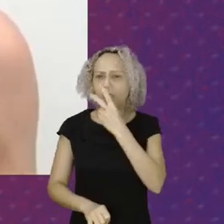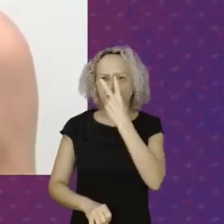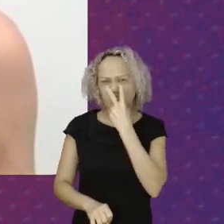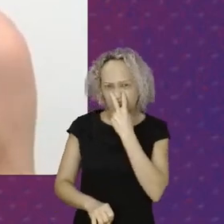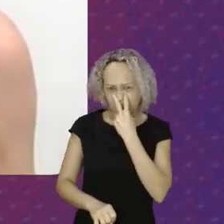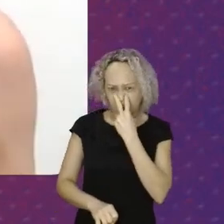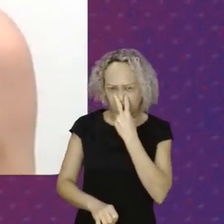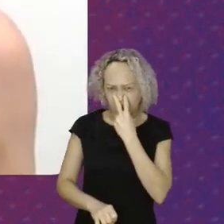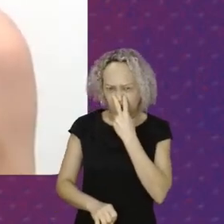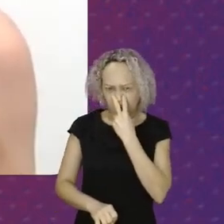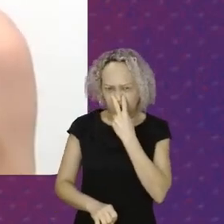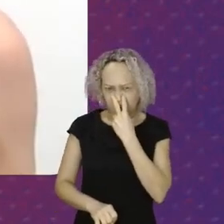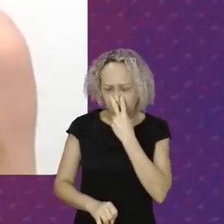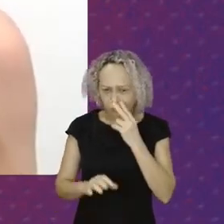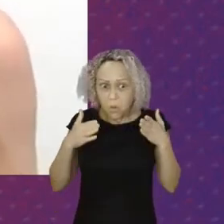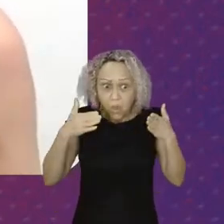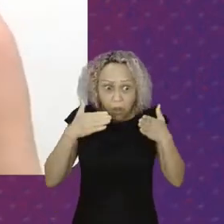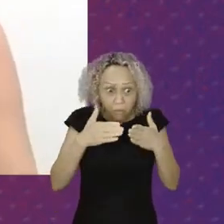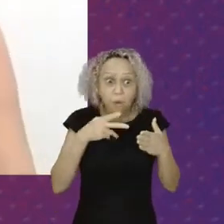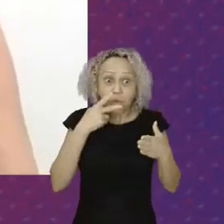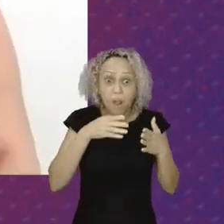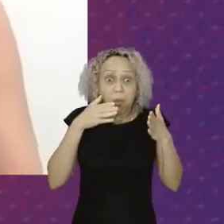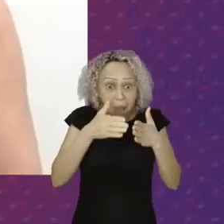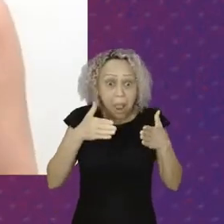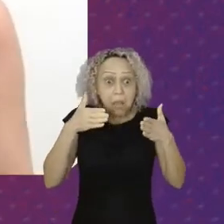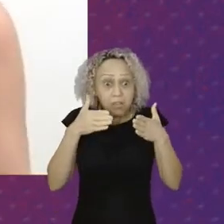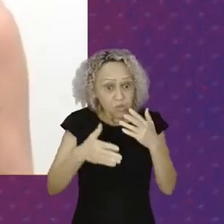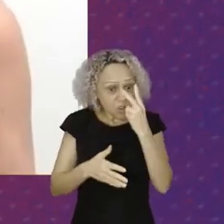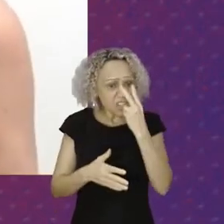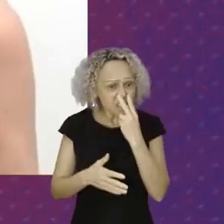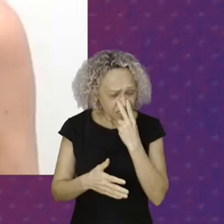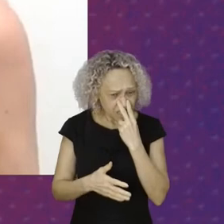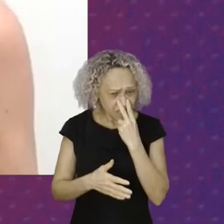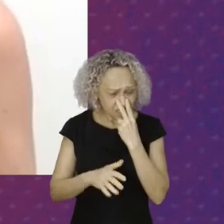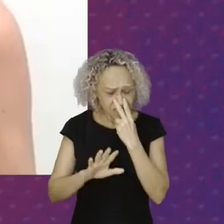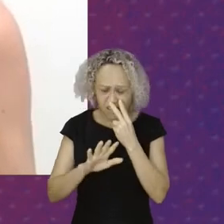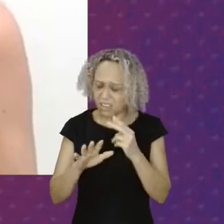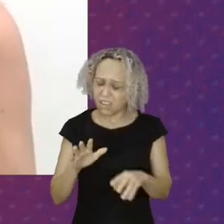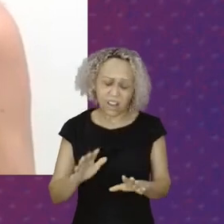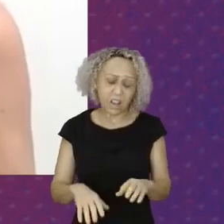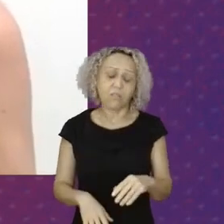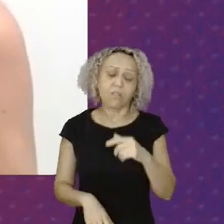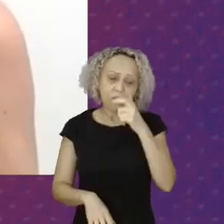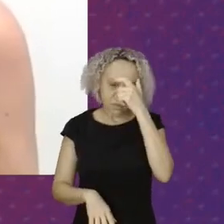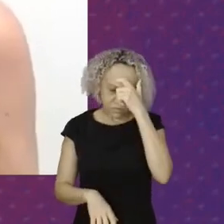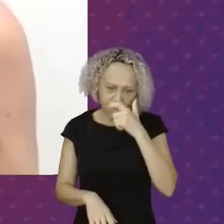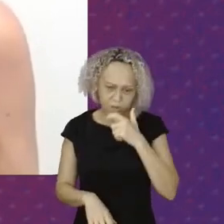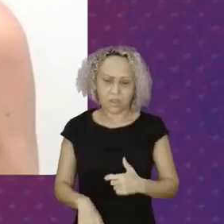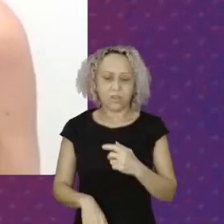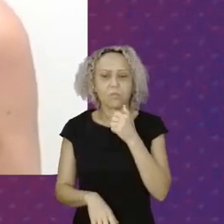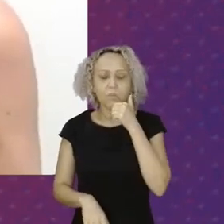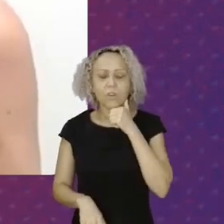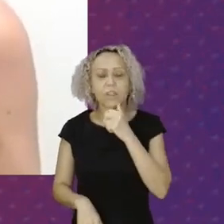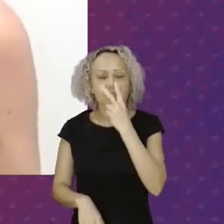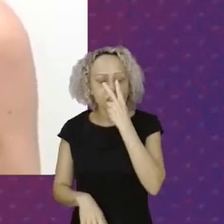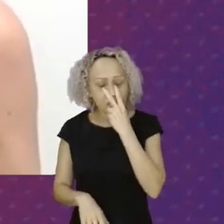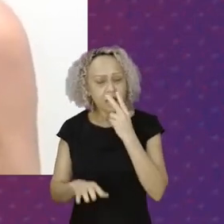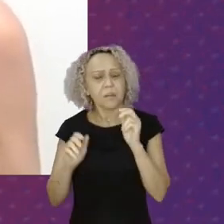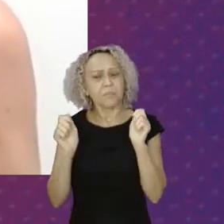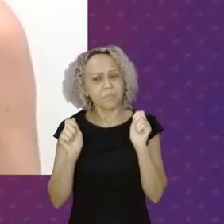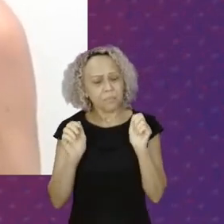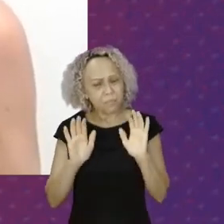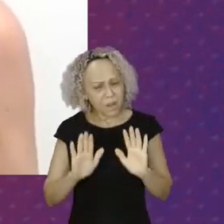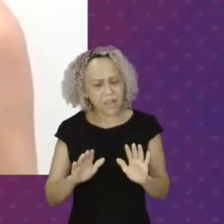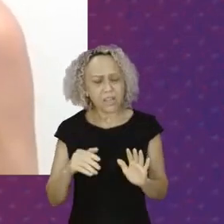à cegueira. Não, eu tenho direito de escolher, de acordo com as minhas